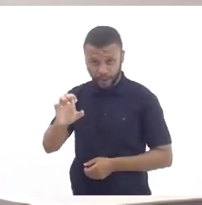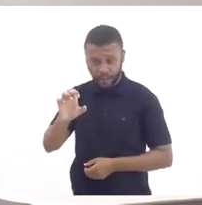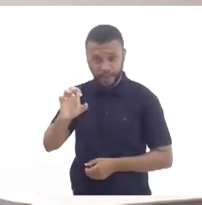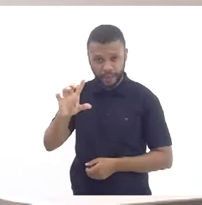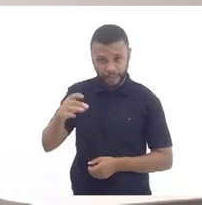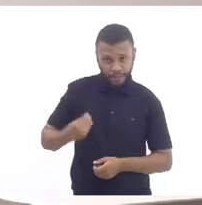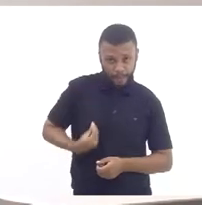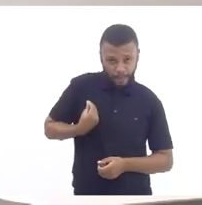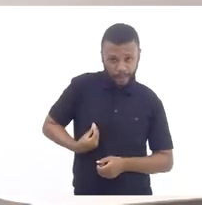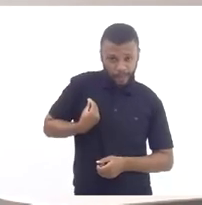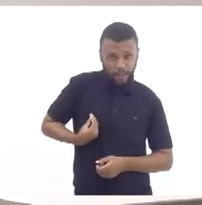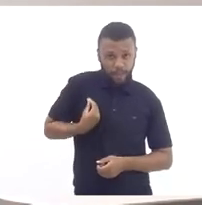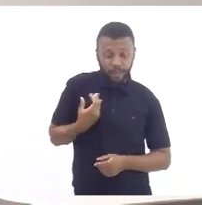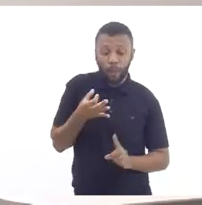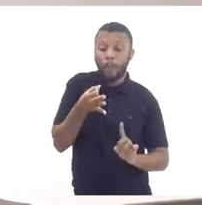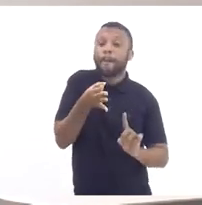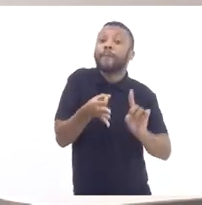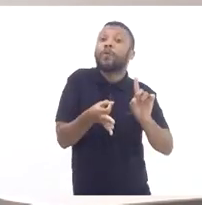Você é procurador da Getransp, né?